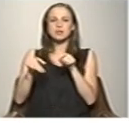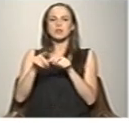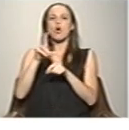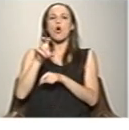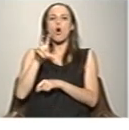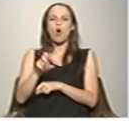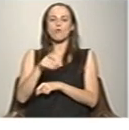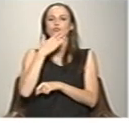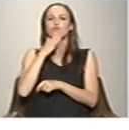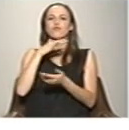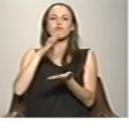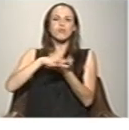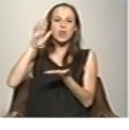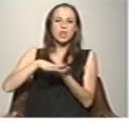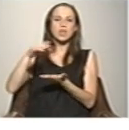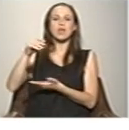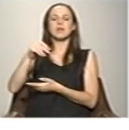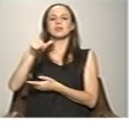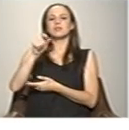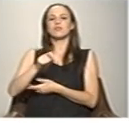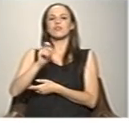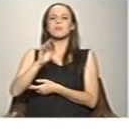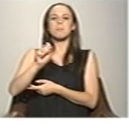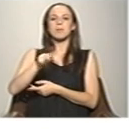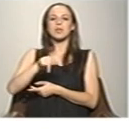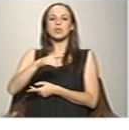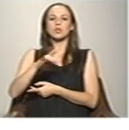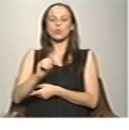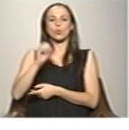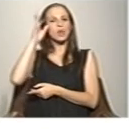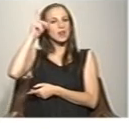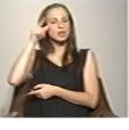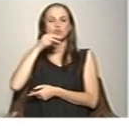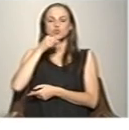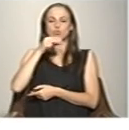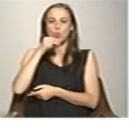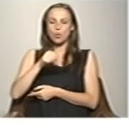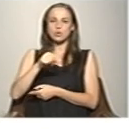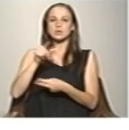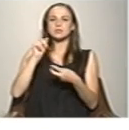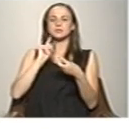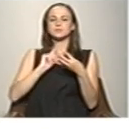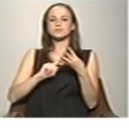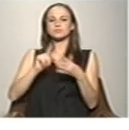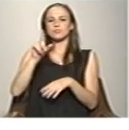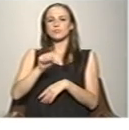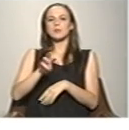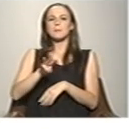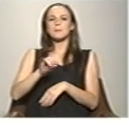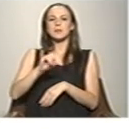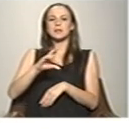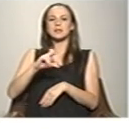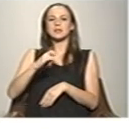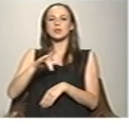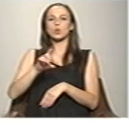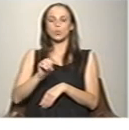farinha, fermento, o leite, açúcar outra vez, mas isso é para outra fase, e os mirtilos.